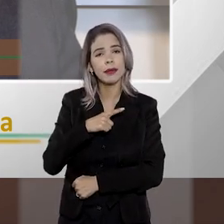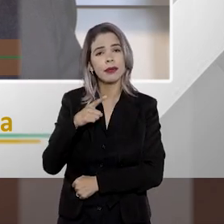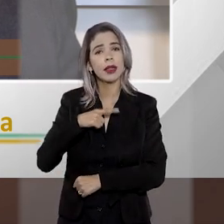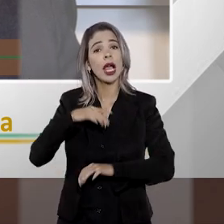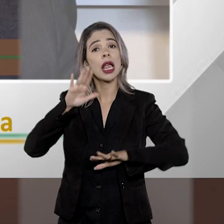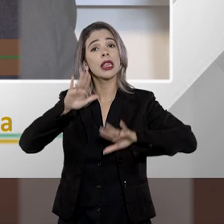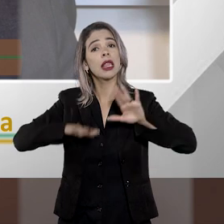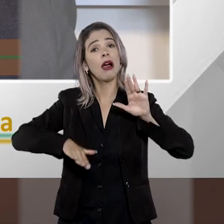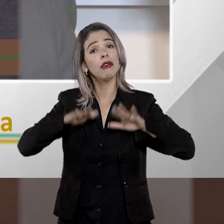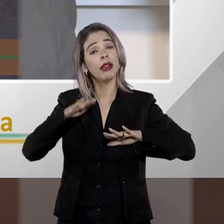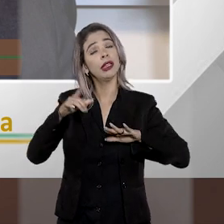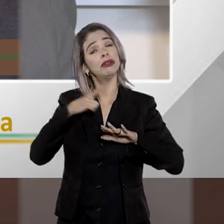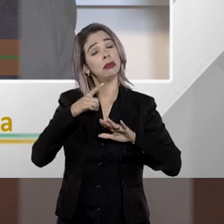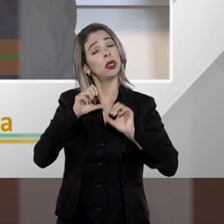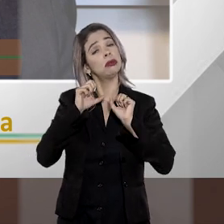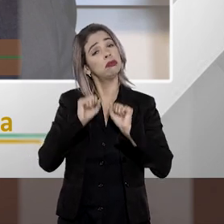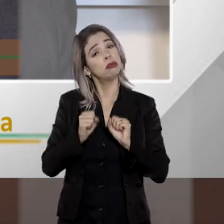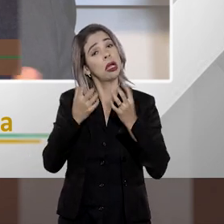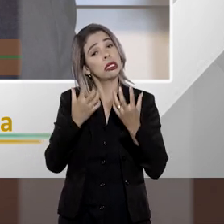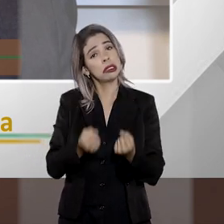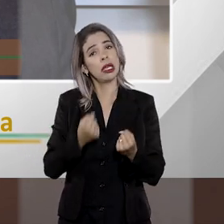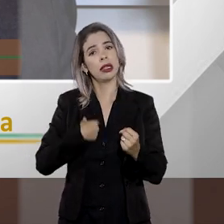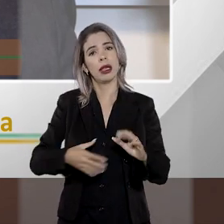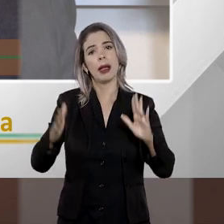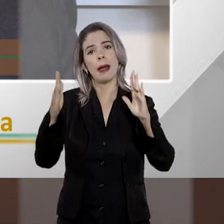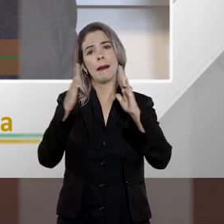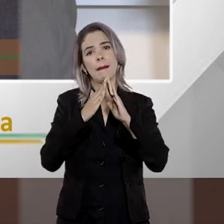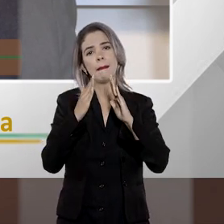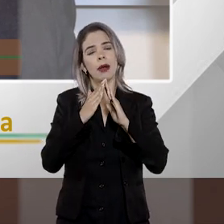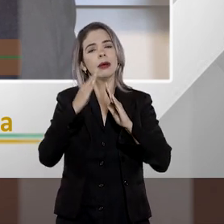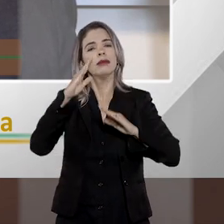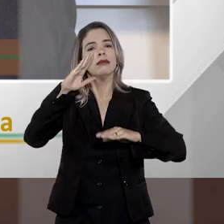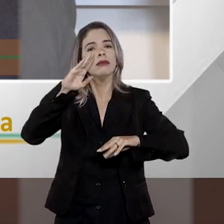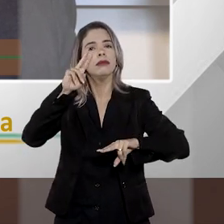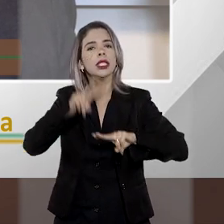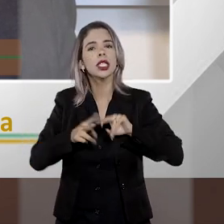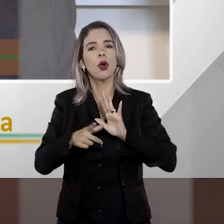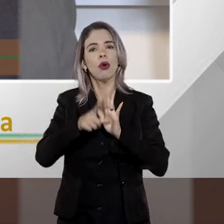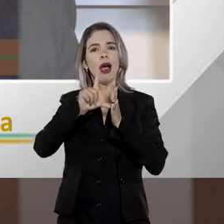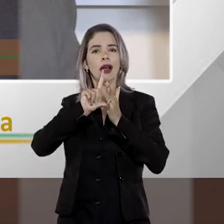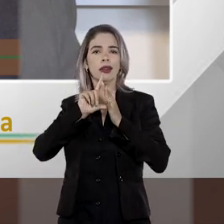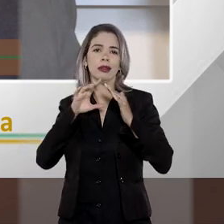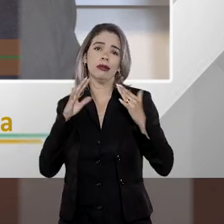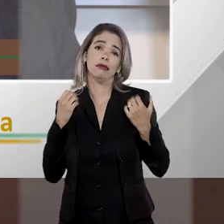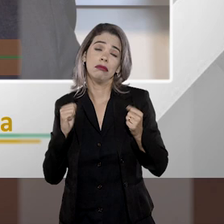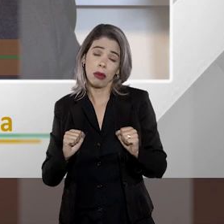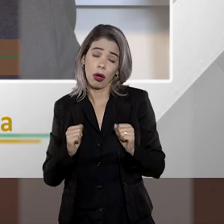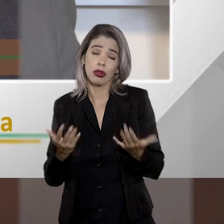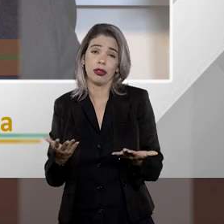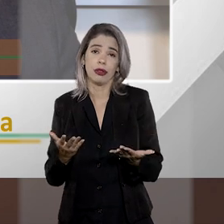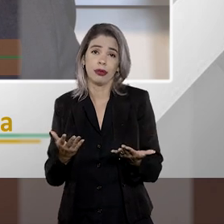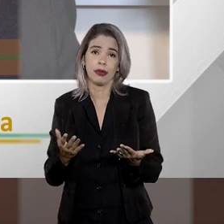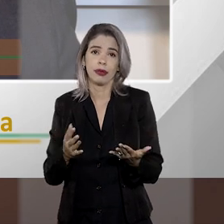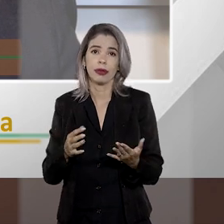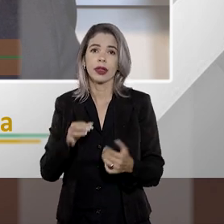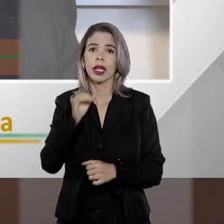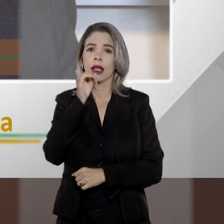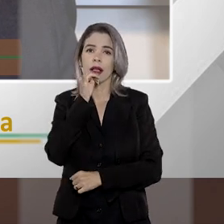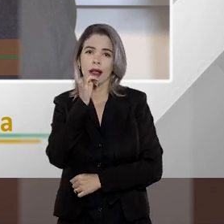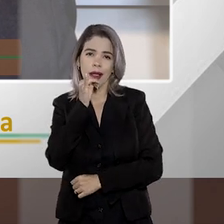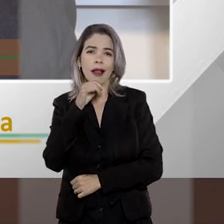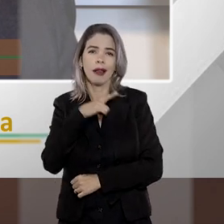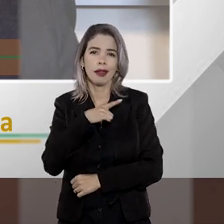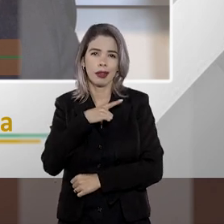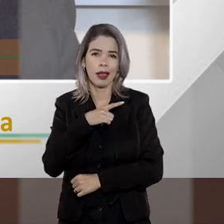de eventual prisão preventiva. Nesses dois aspectos, tanto no processo de conhecimento quanto no processo de execução, quando nós